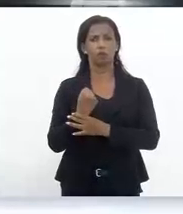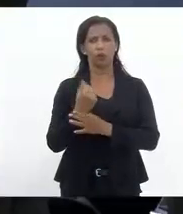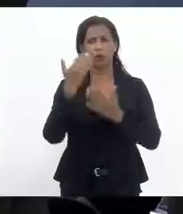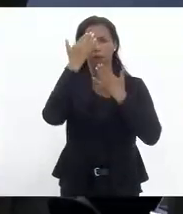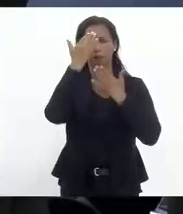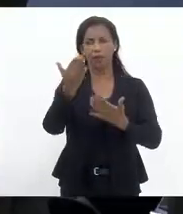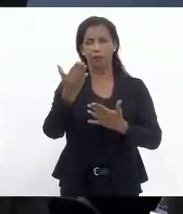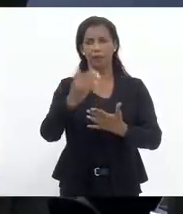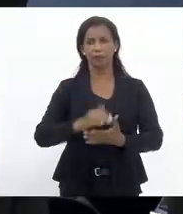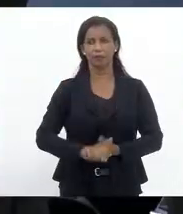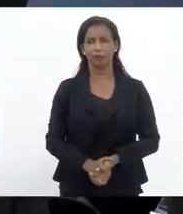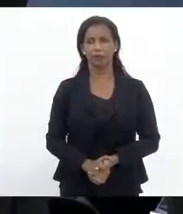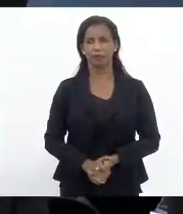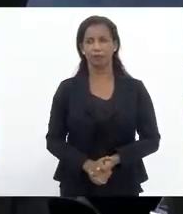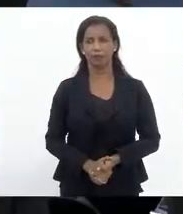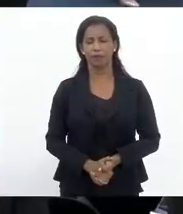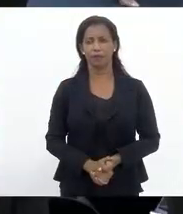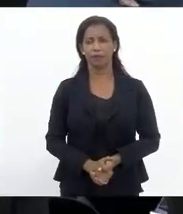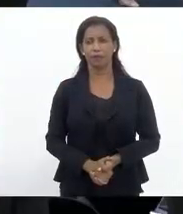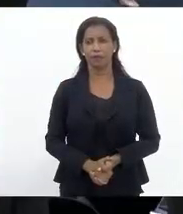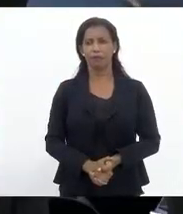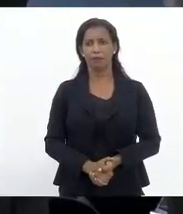Obrigada.